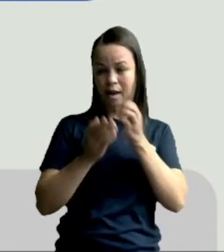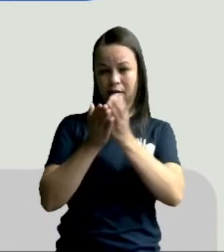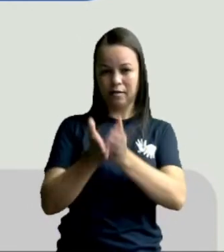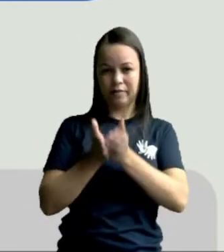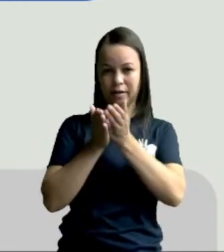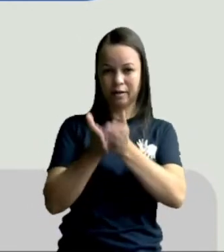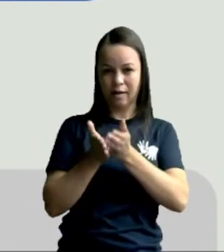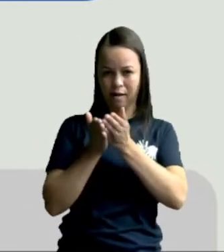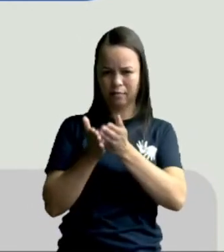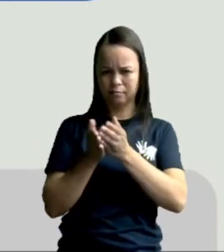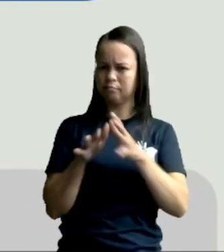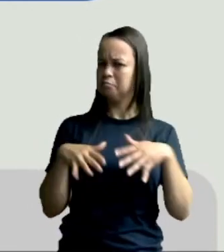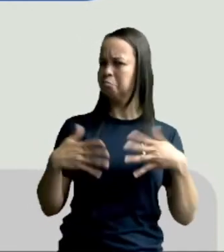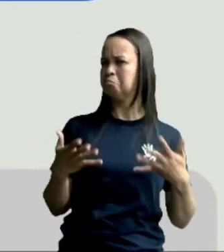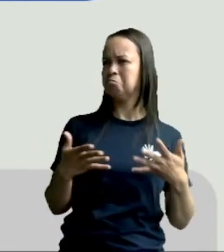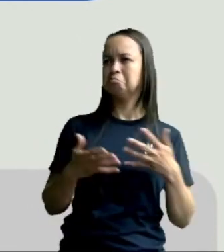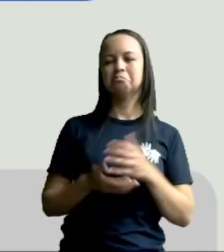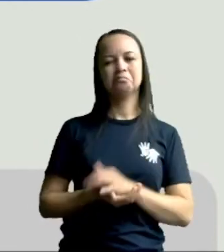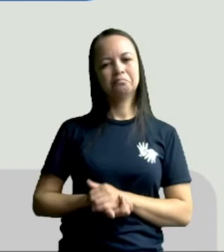navegar. Eita, será?